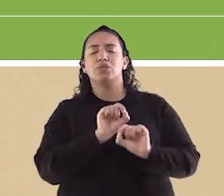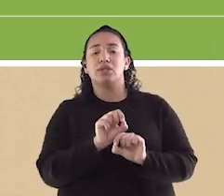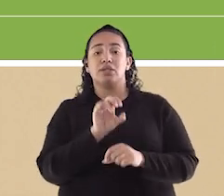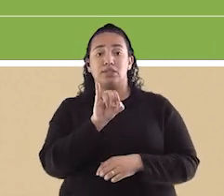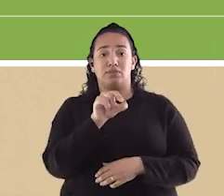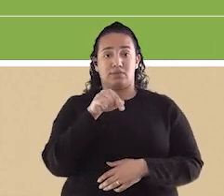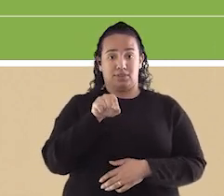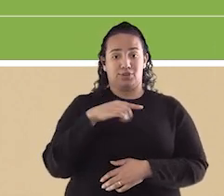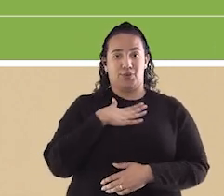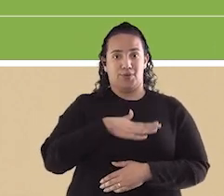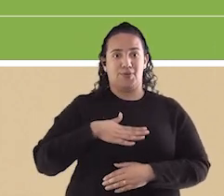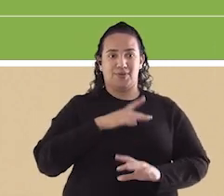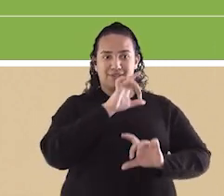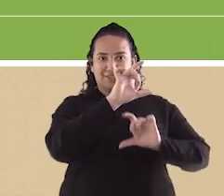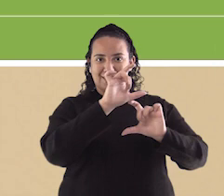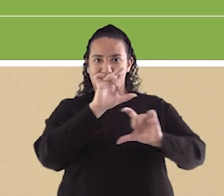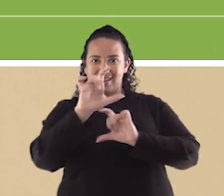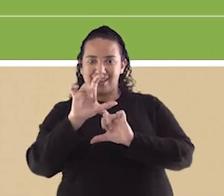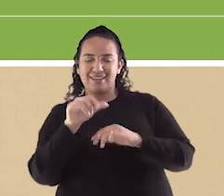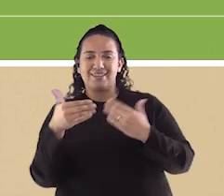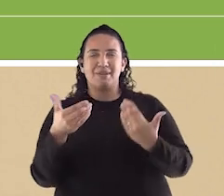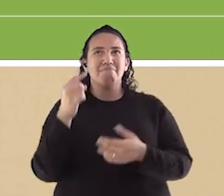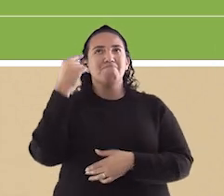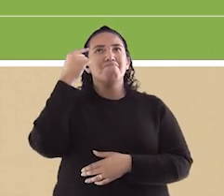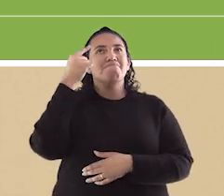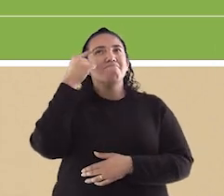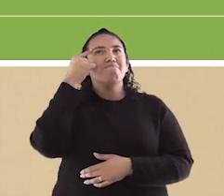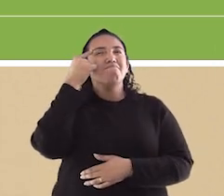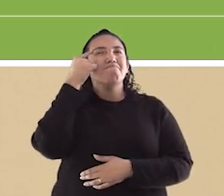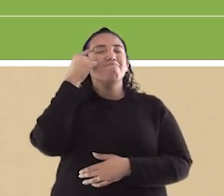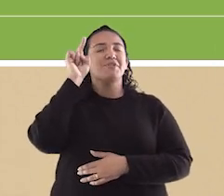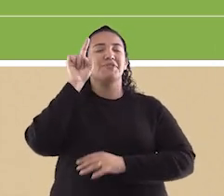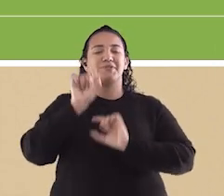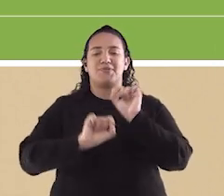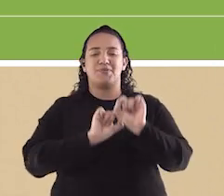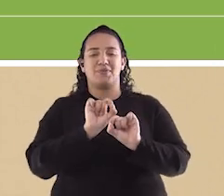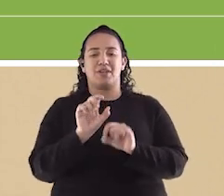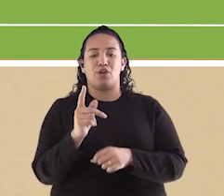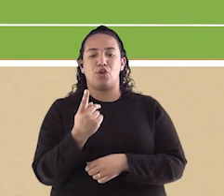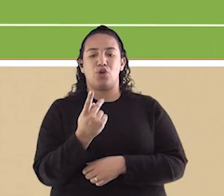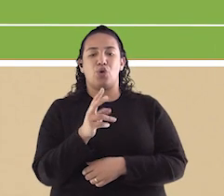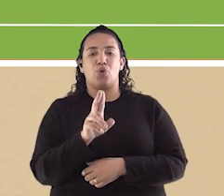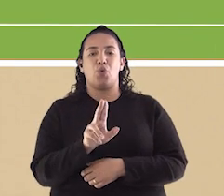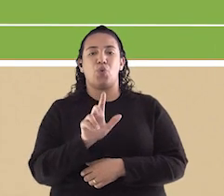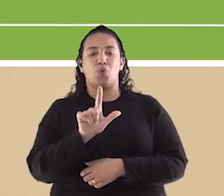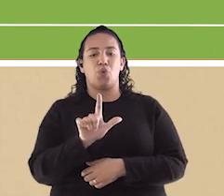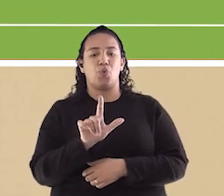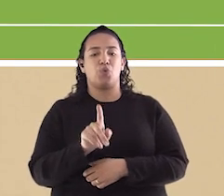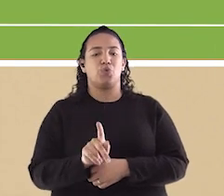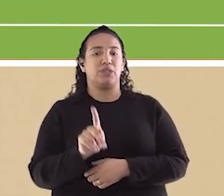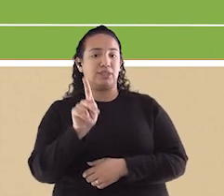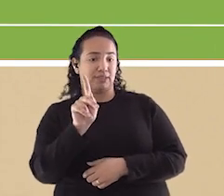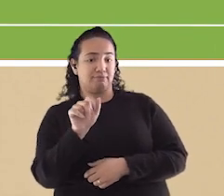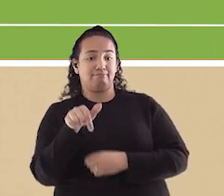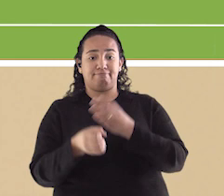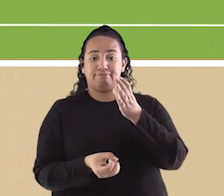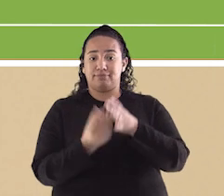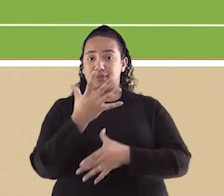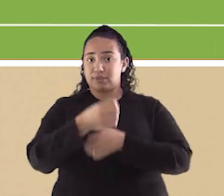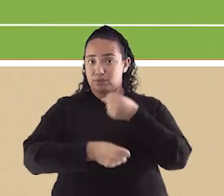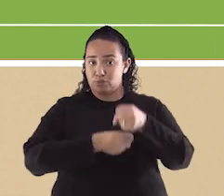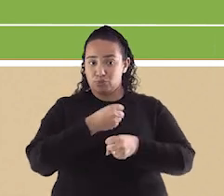fã de quadrinhos, é bem provável que a primeira referência que bateu foi o Hulk. Criado por Stan Lee e Jack Kirby